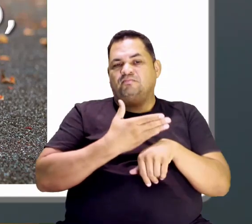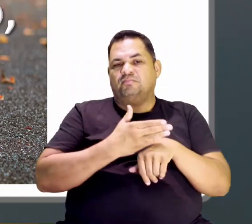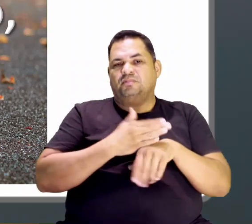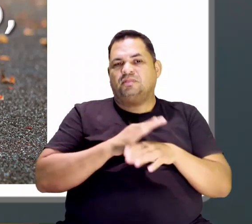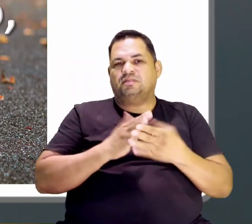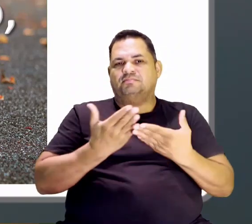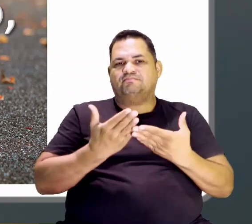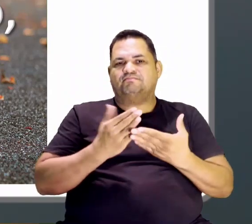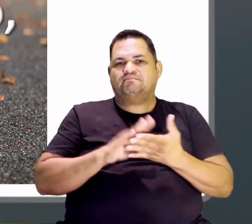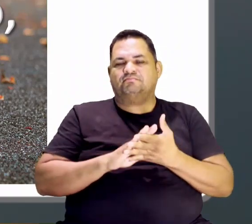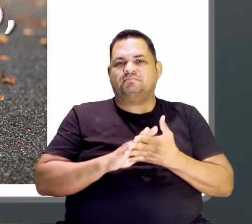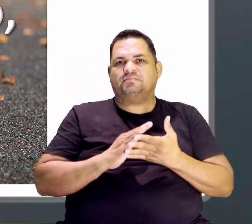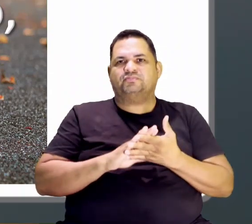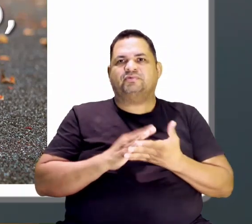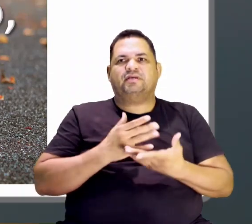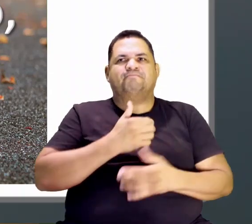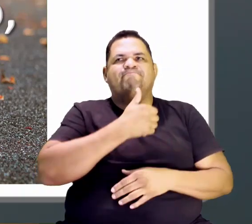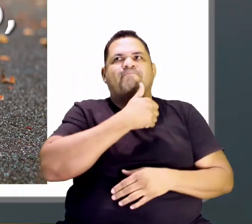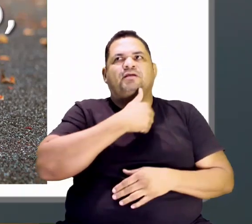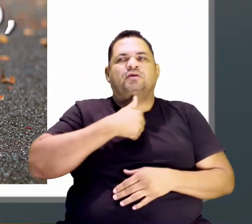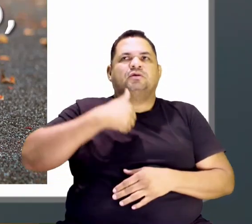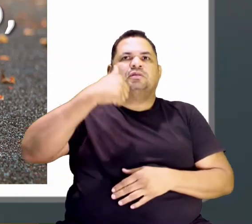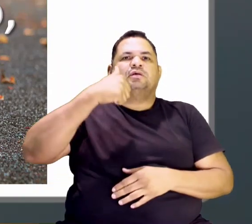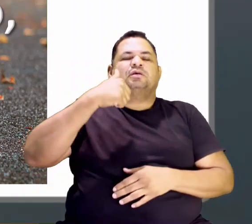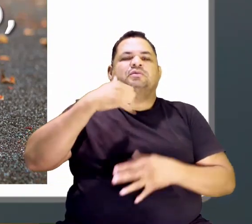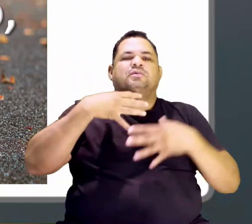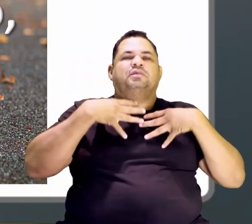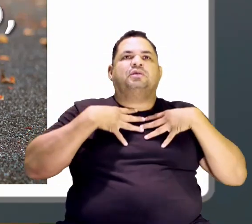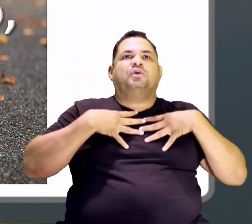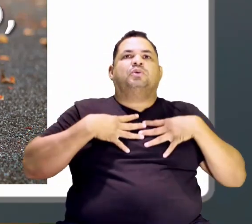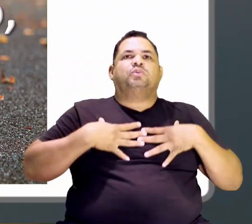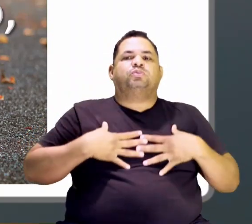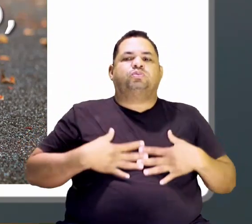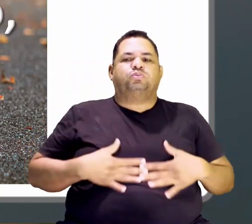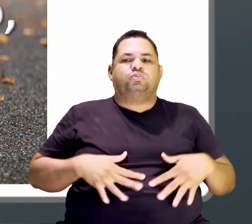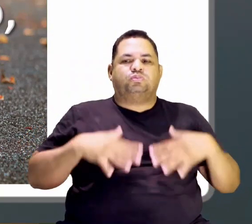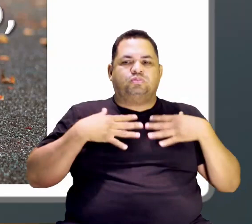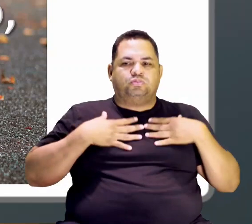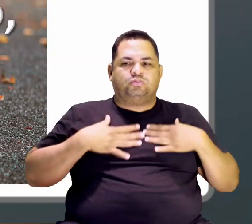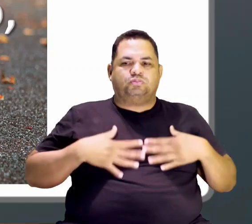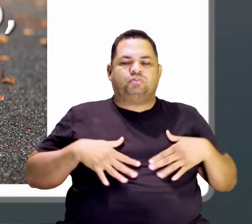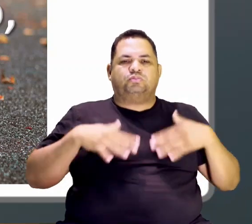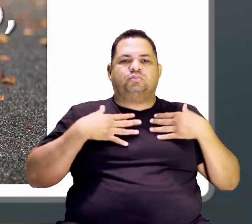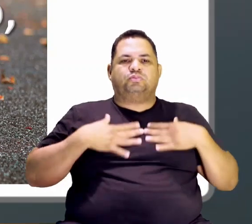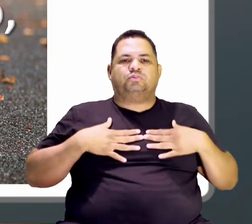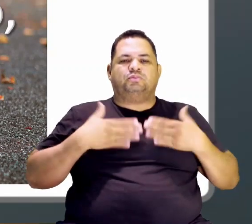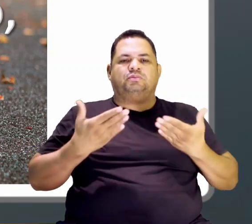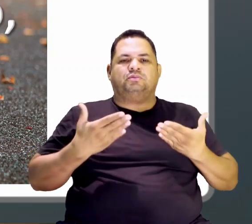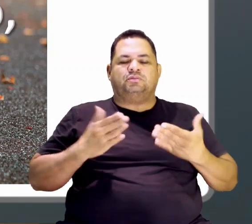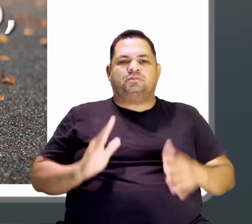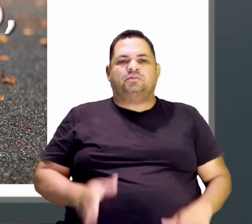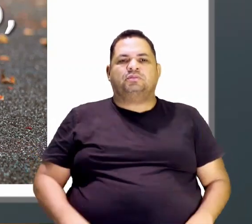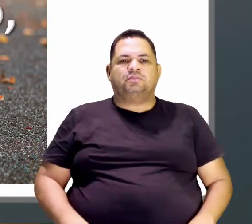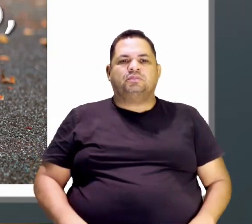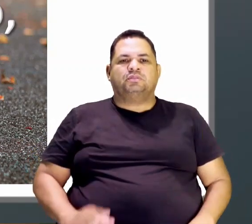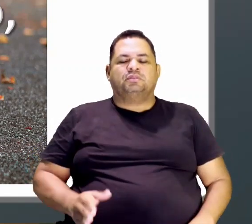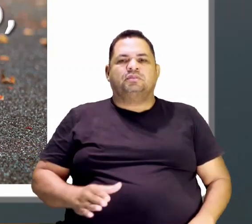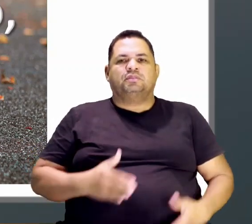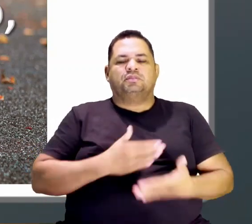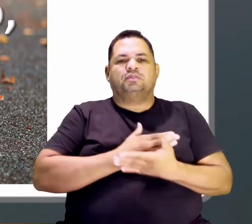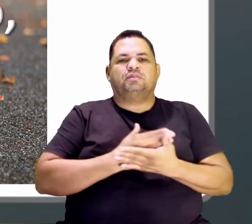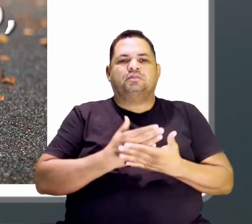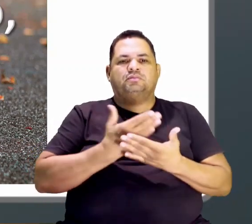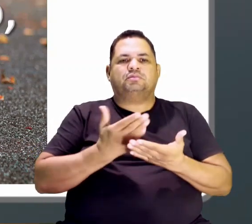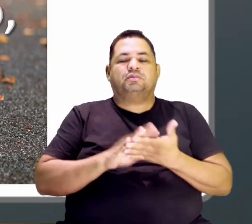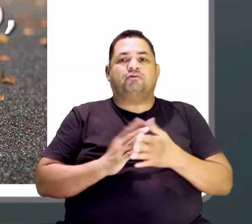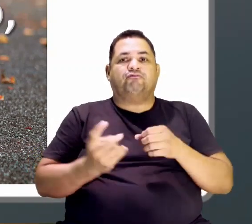espécie de escape. Por isso que a Prof. Iris fica tanto te incentivando. Eu falei para vocês aí desde o início das aulas que eu voltei a